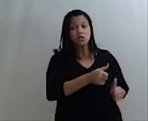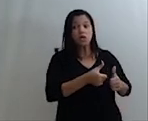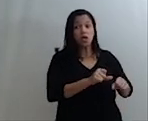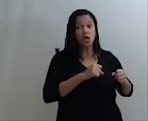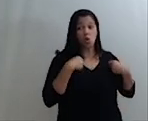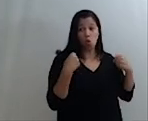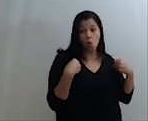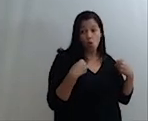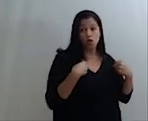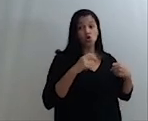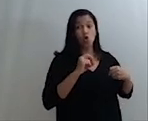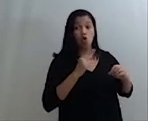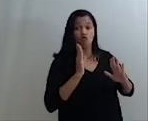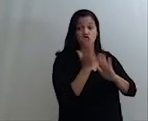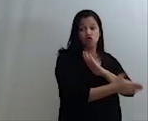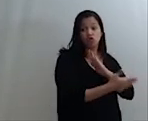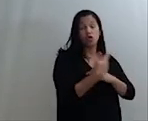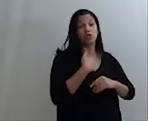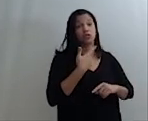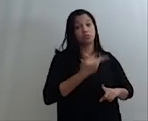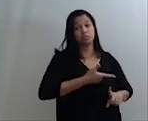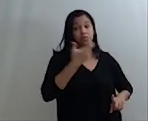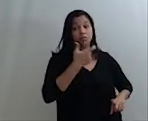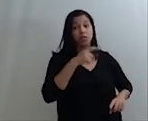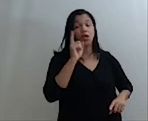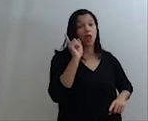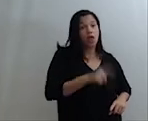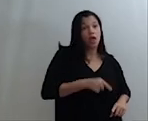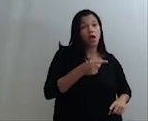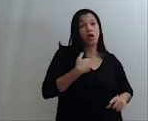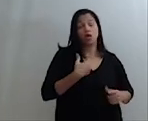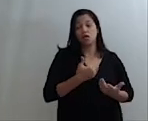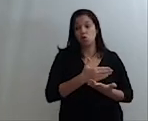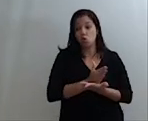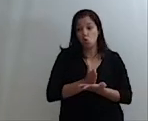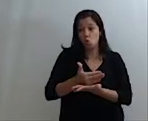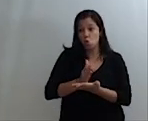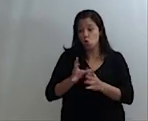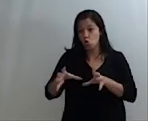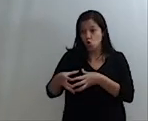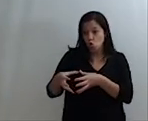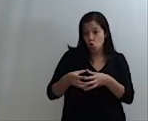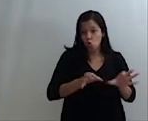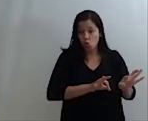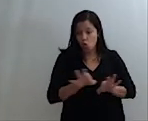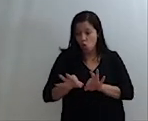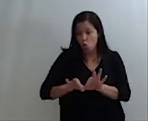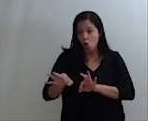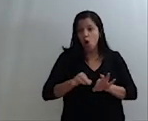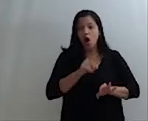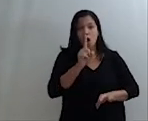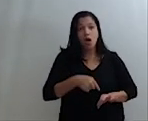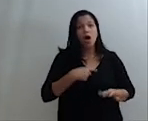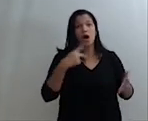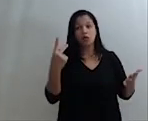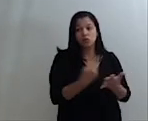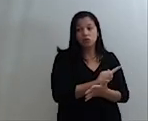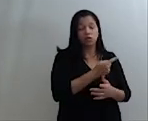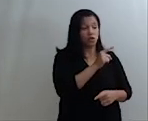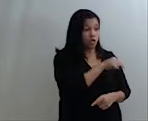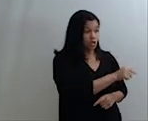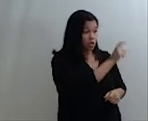ou tentasse fuga seria picado a divisão de tarefa tarefas fica evidente na medida em que havia aqueles que